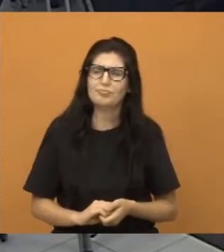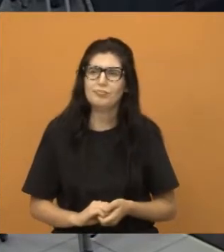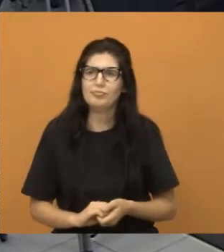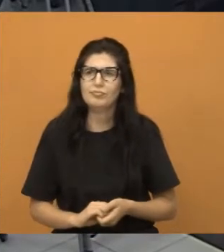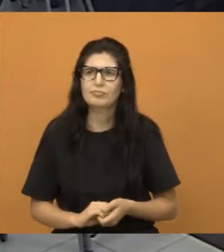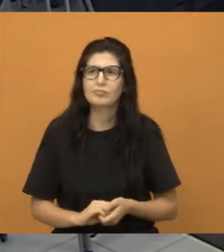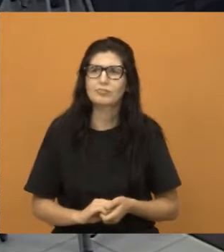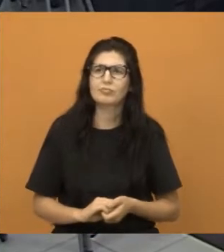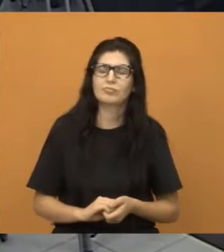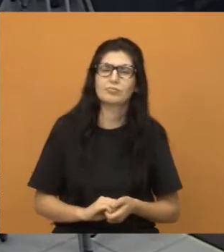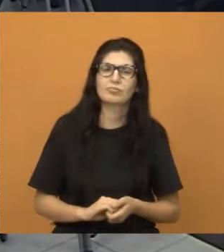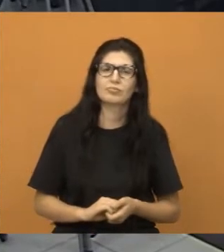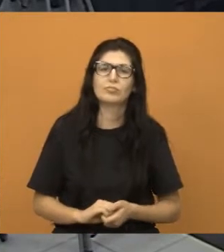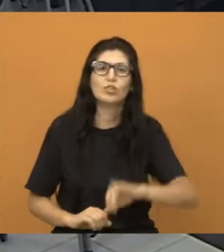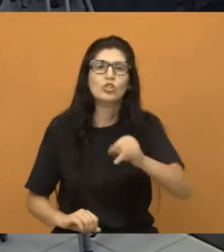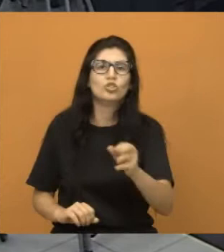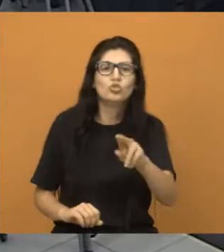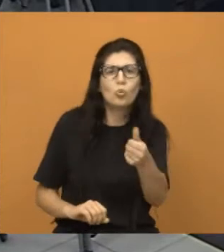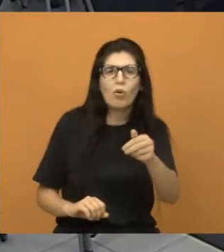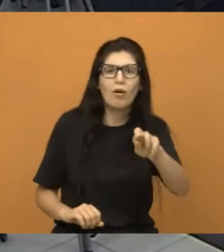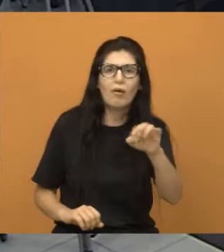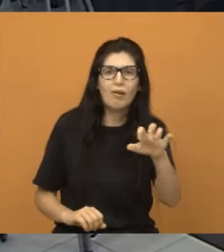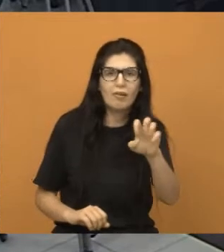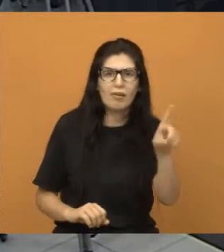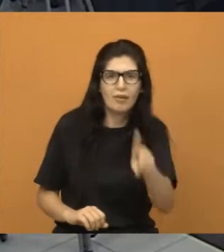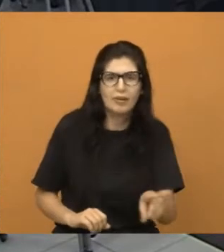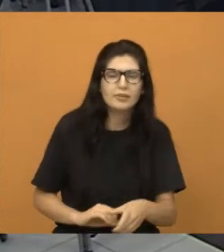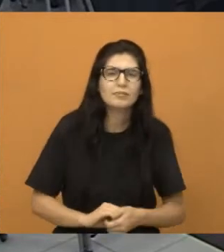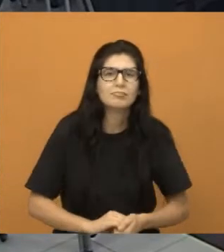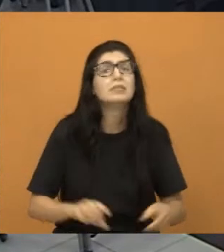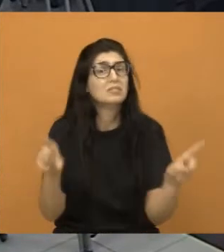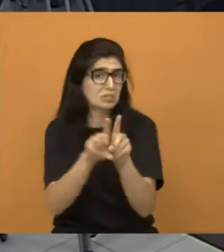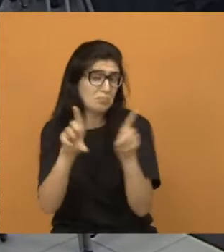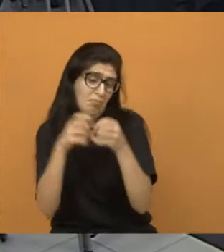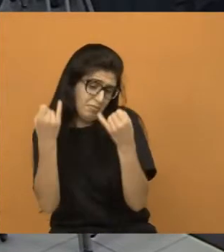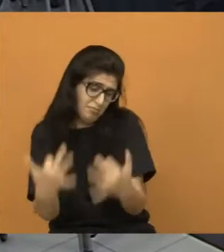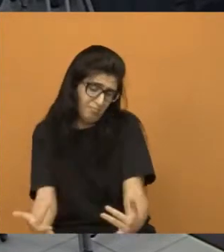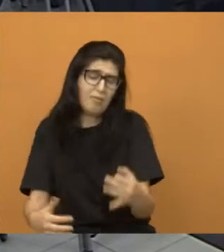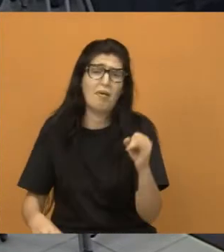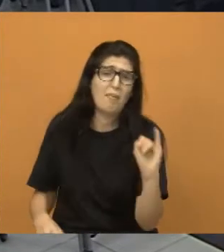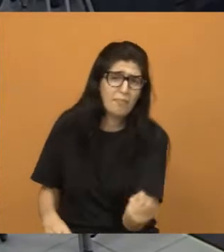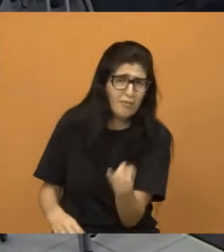Como vota vereador Juarez Araújo? Só justificando meu voto,